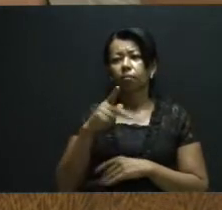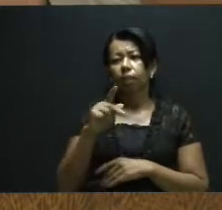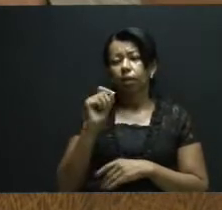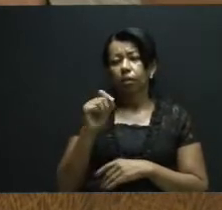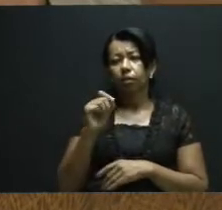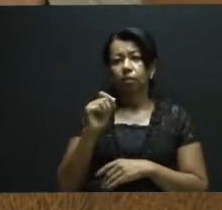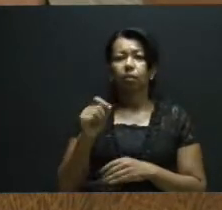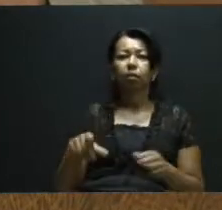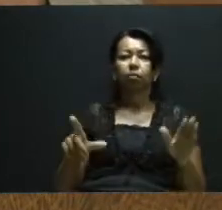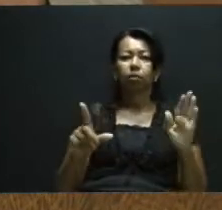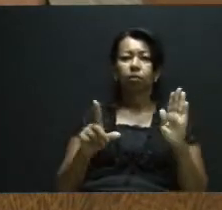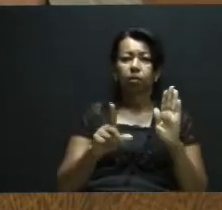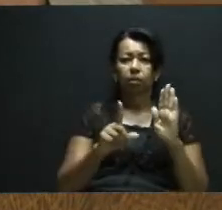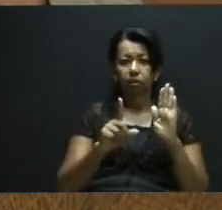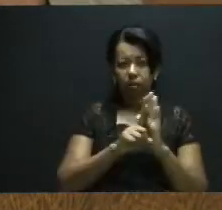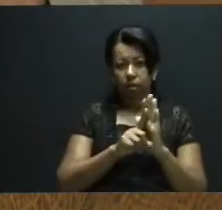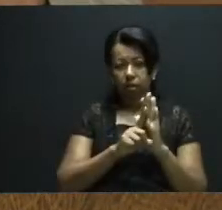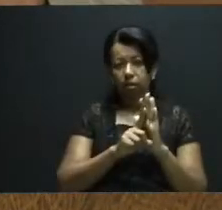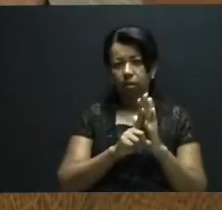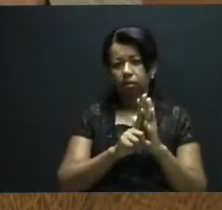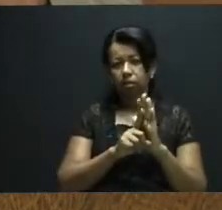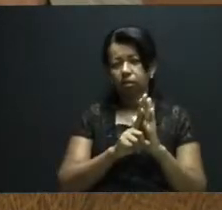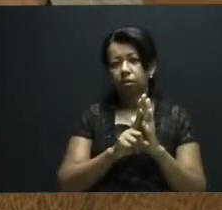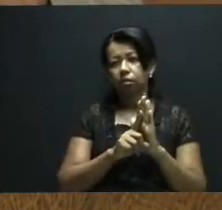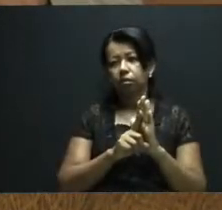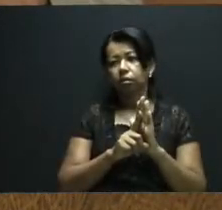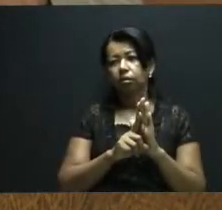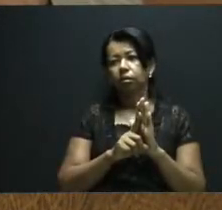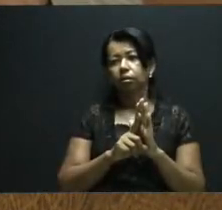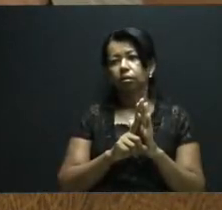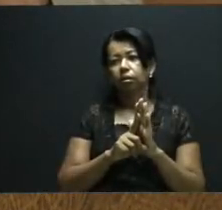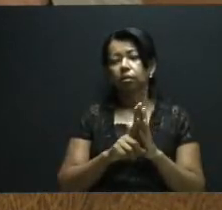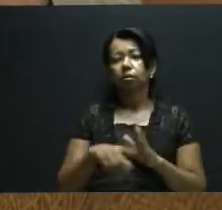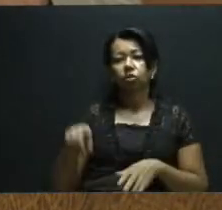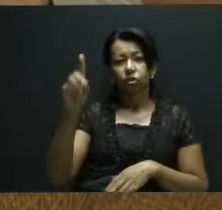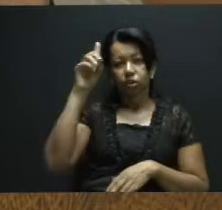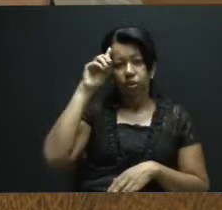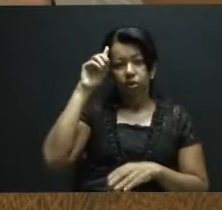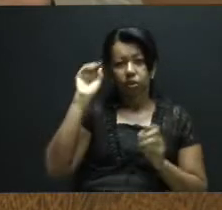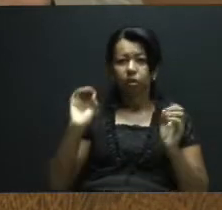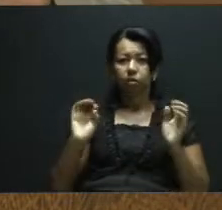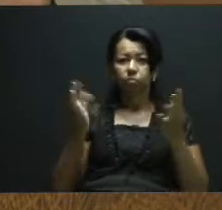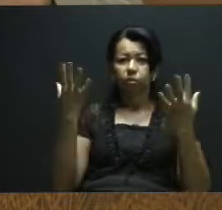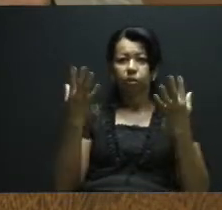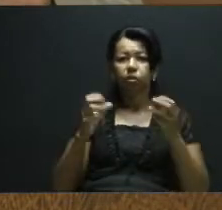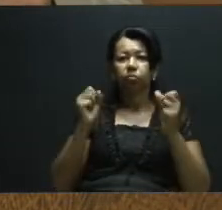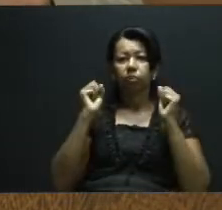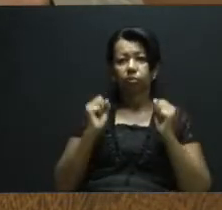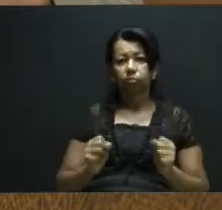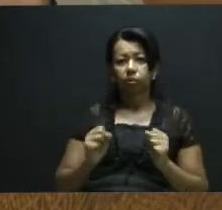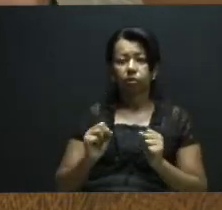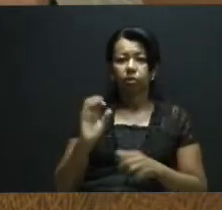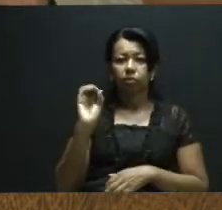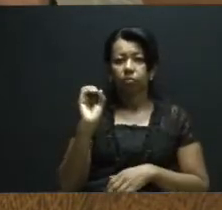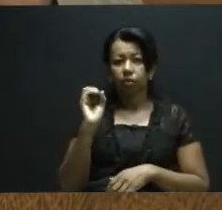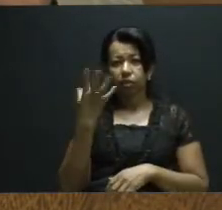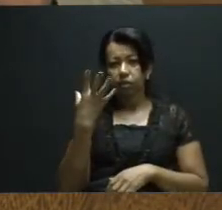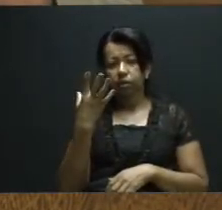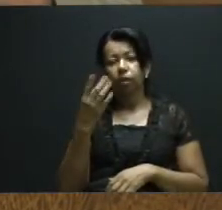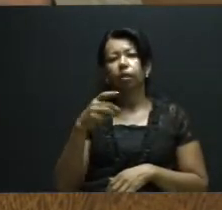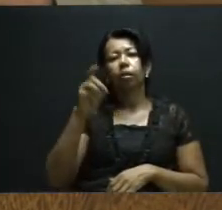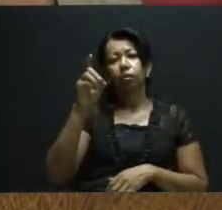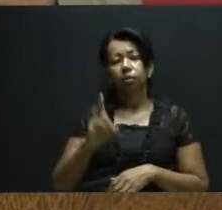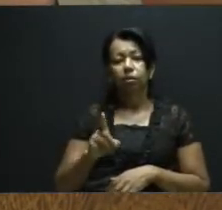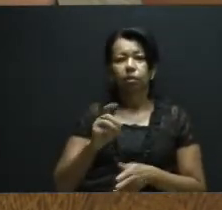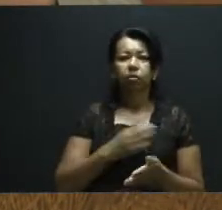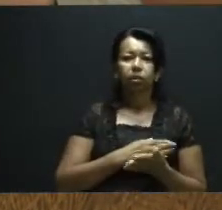leis institucionais de de datas comemorativas podem derivar de iniciativa